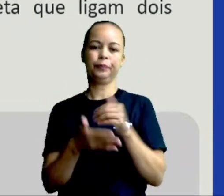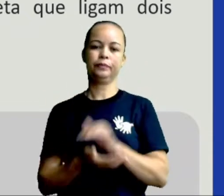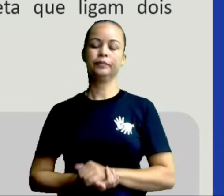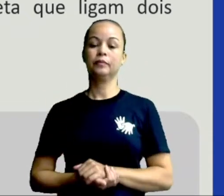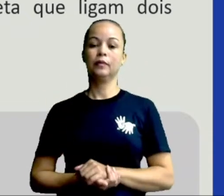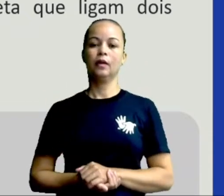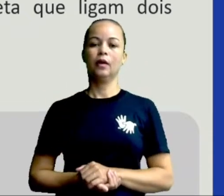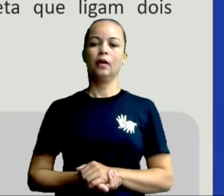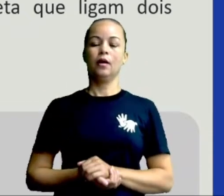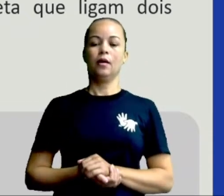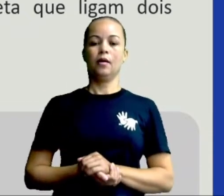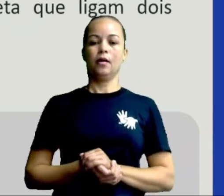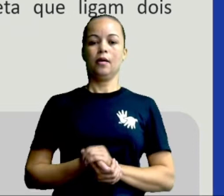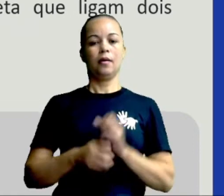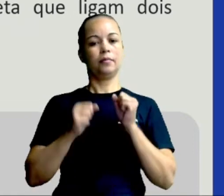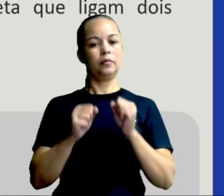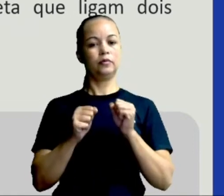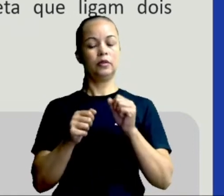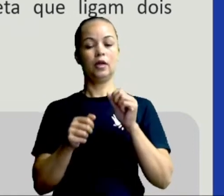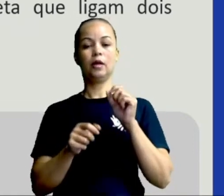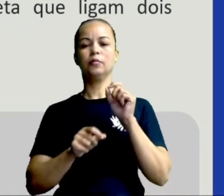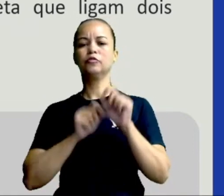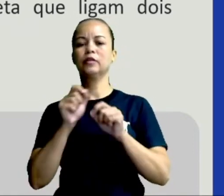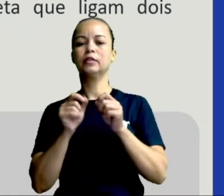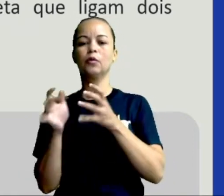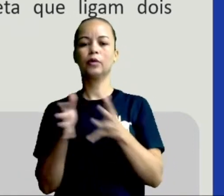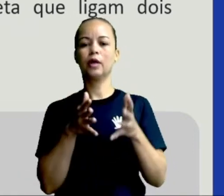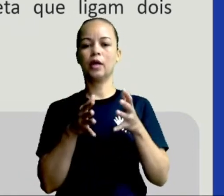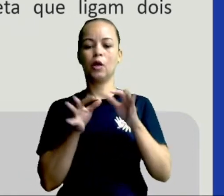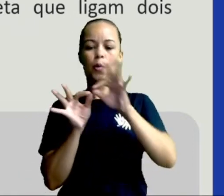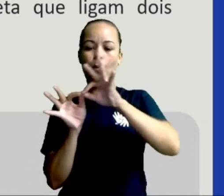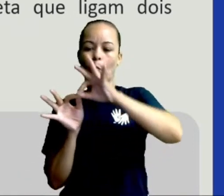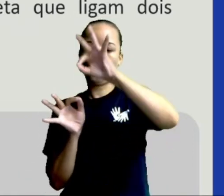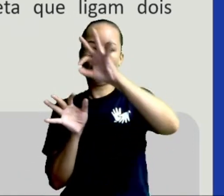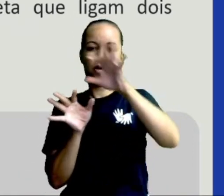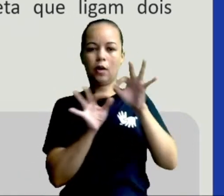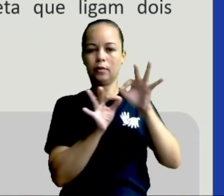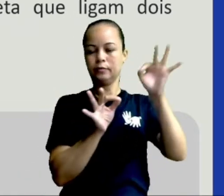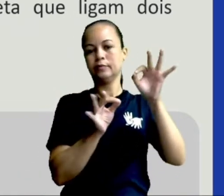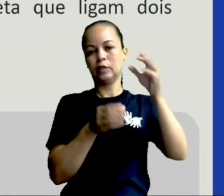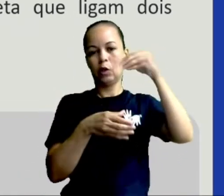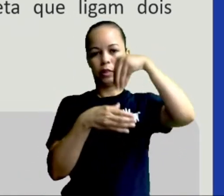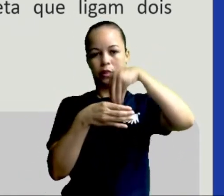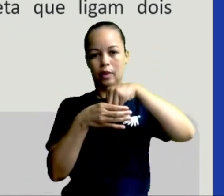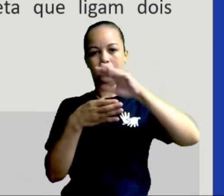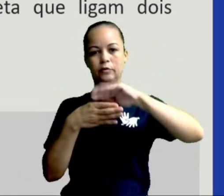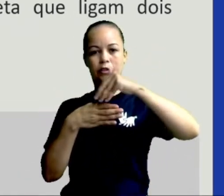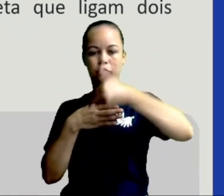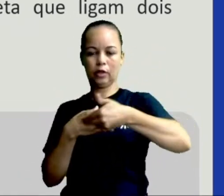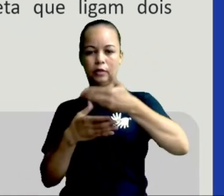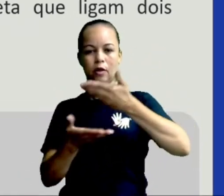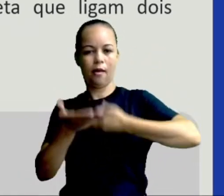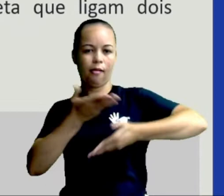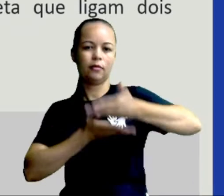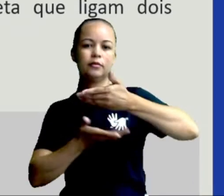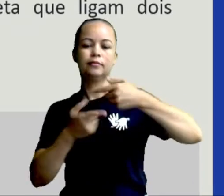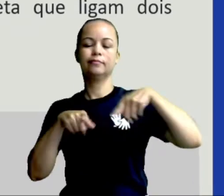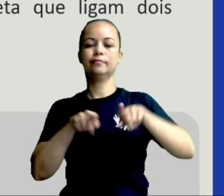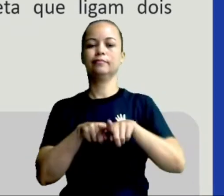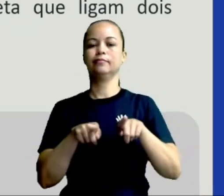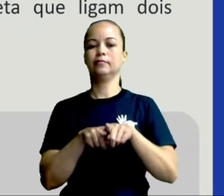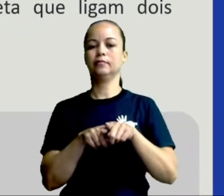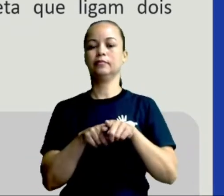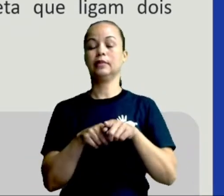que é que a gente pode fazer? Fazer esse prolongamento para o ângulo externo e o ângulo interno vão estar relacionados também a